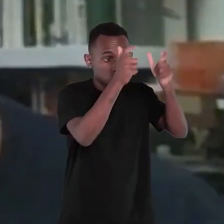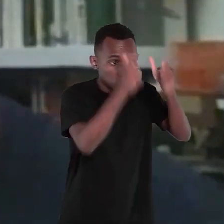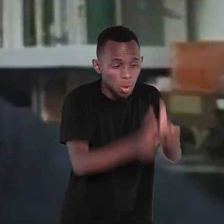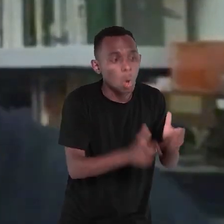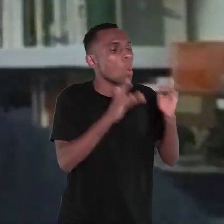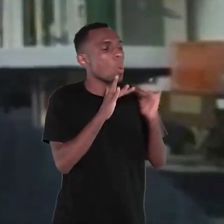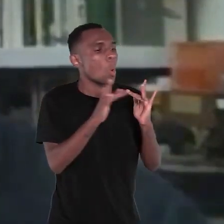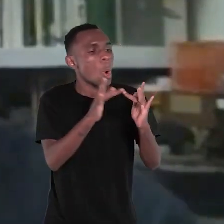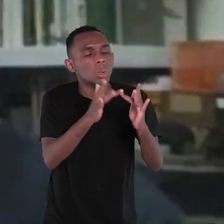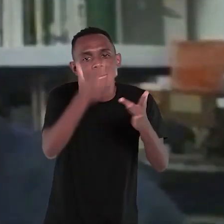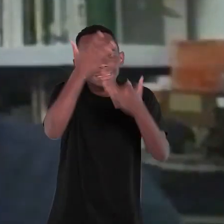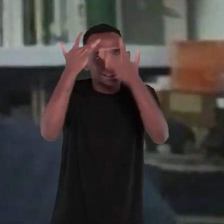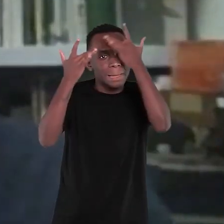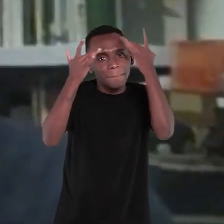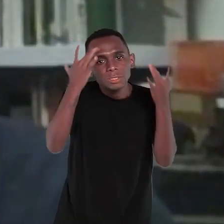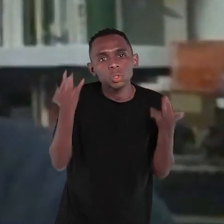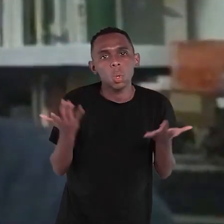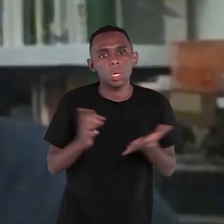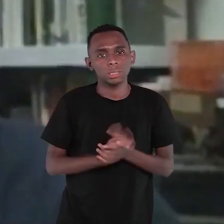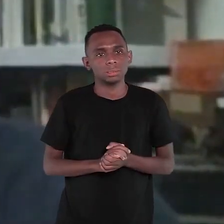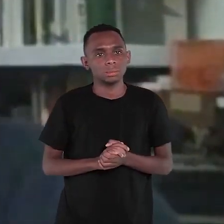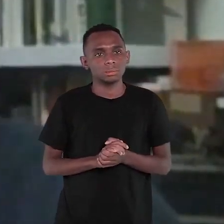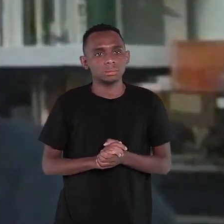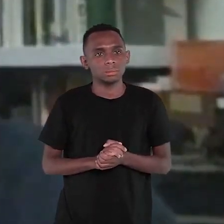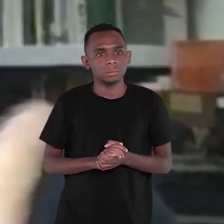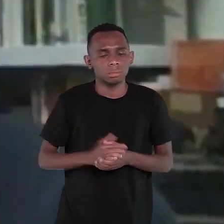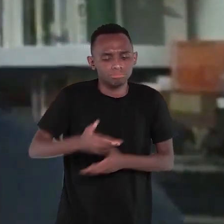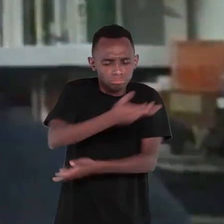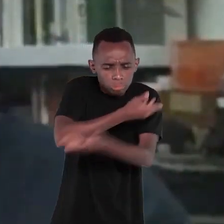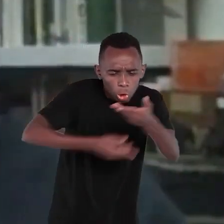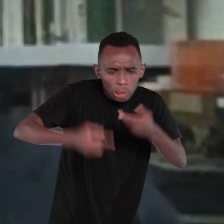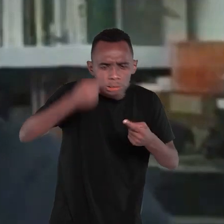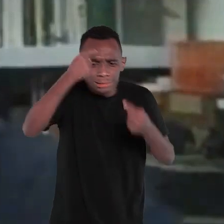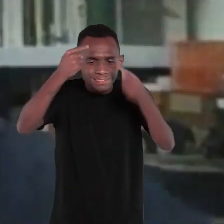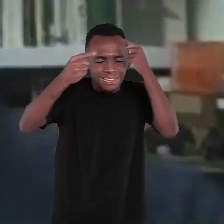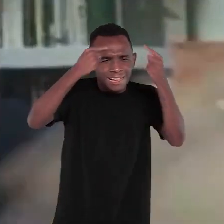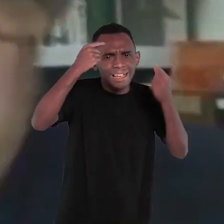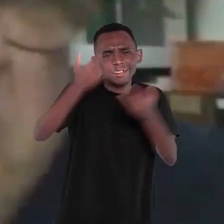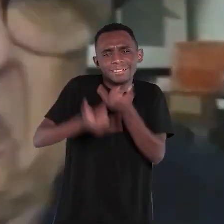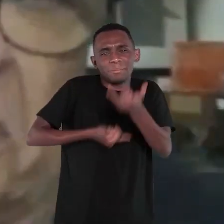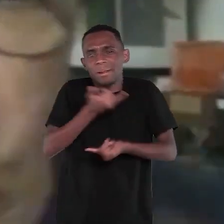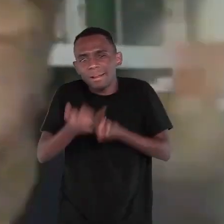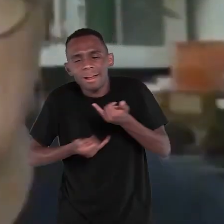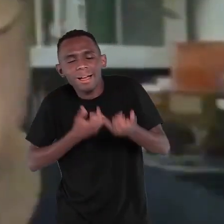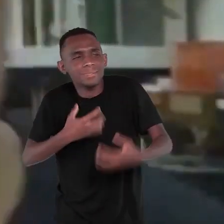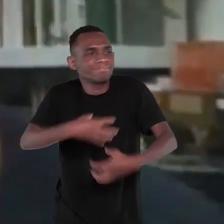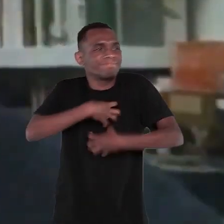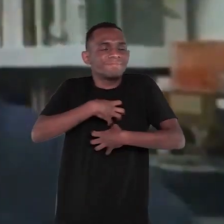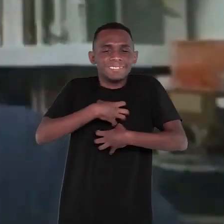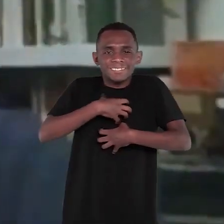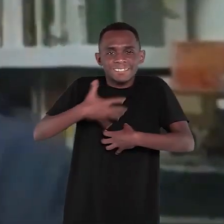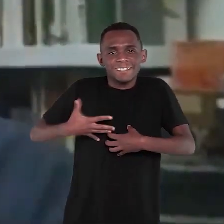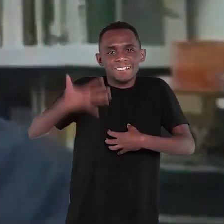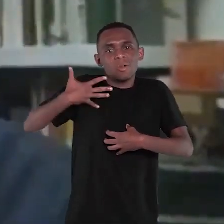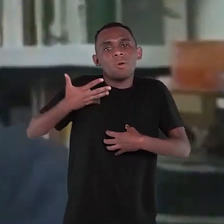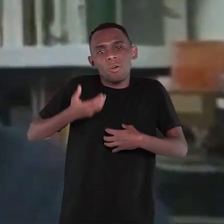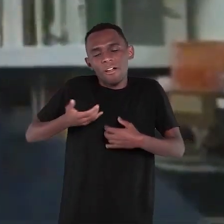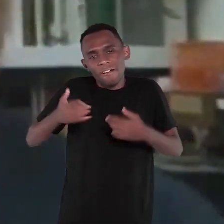local para encontros de pessoas, né? Para comungarem ideias, para se divertirem juntos, se for o